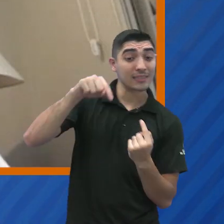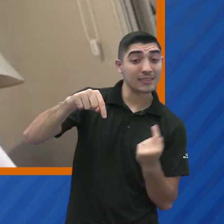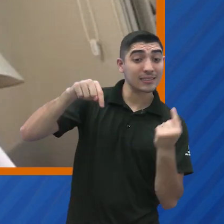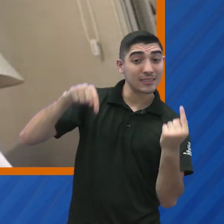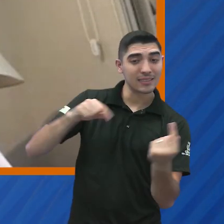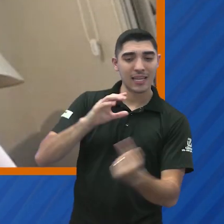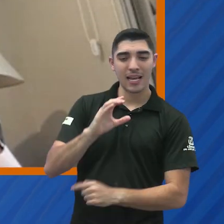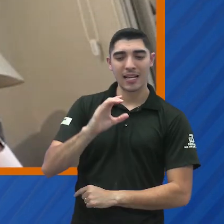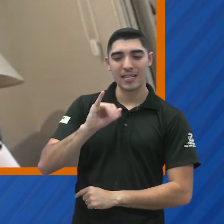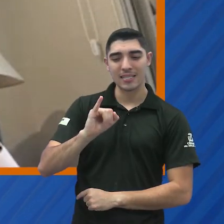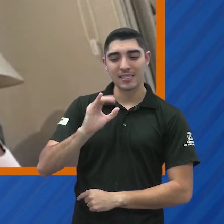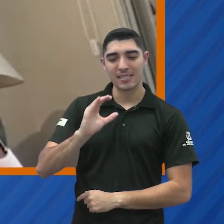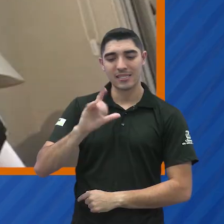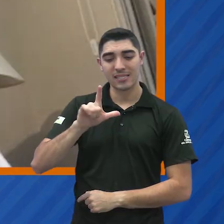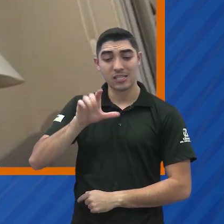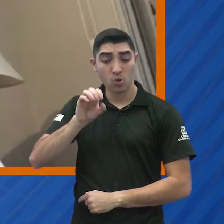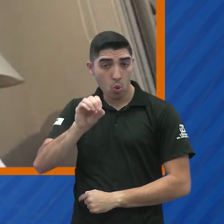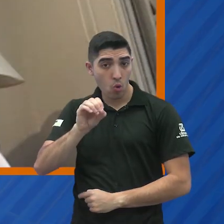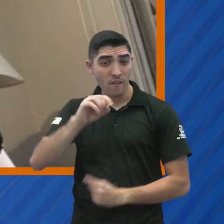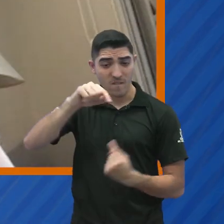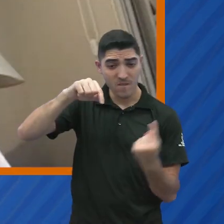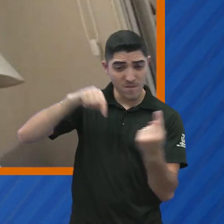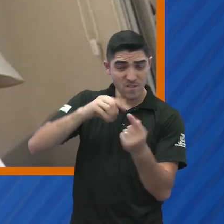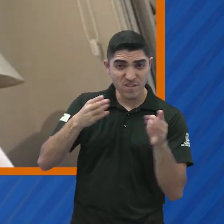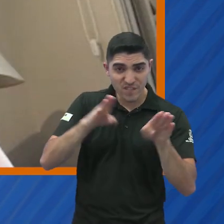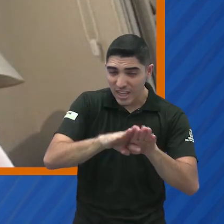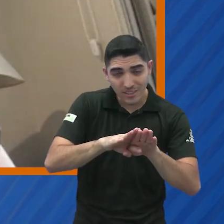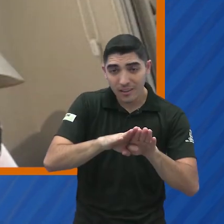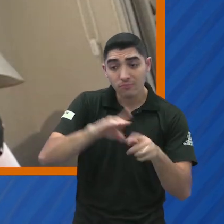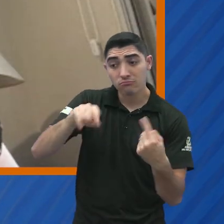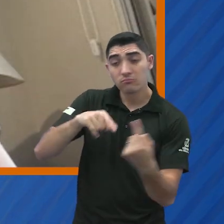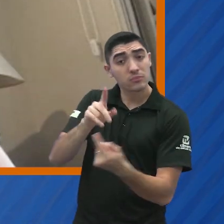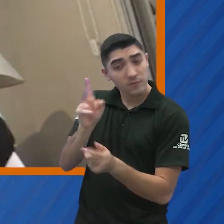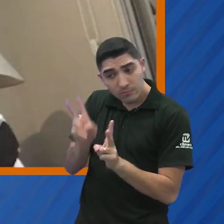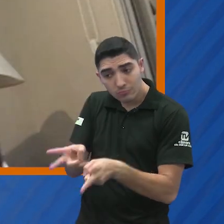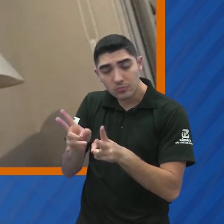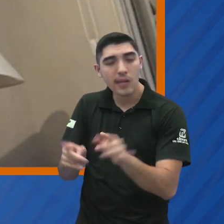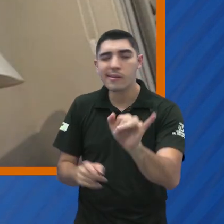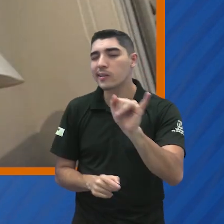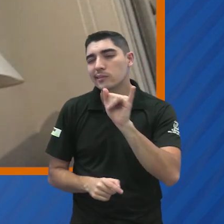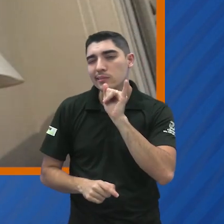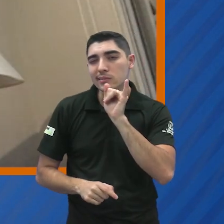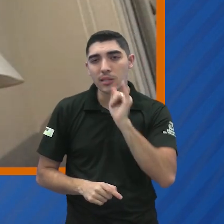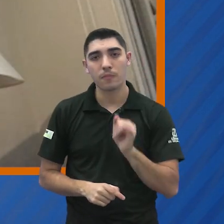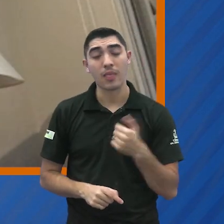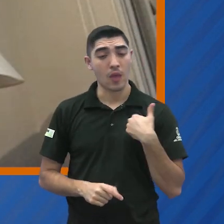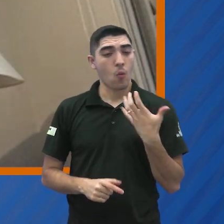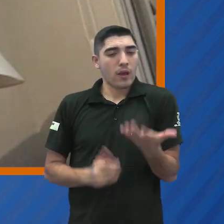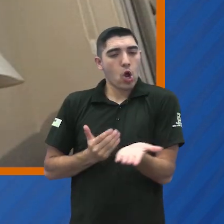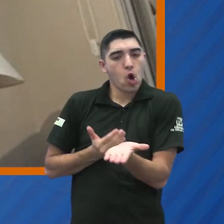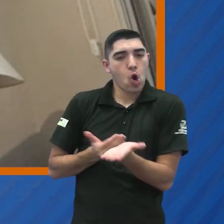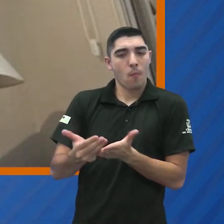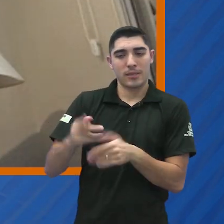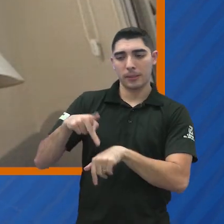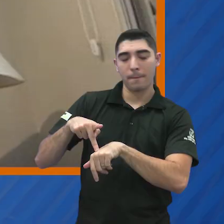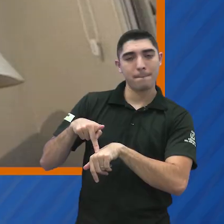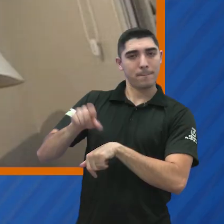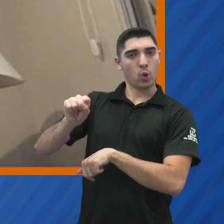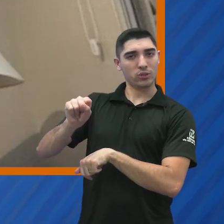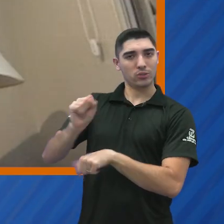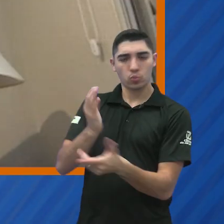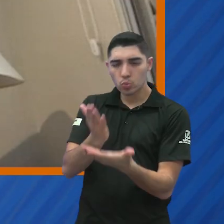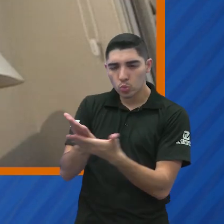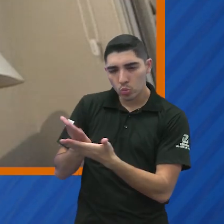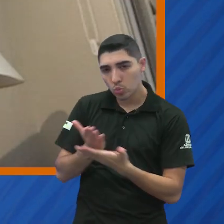e sim a gente carrega. Tem outros ciclos que sim, tudo bem a gente se planejar. Por exemplo, quero começar